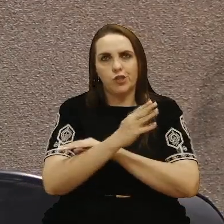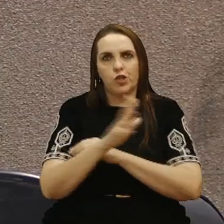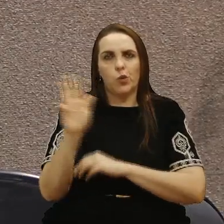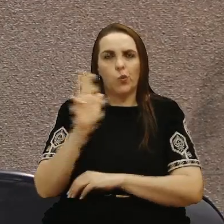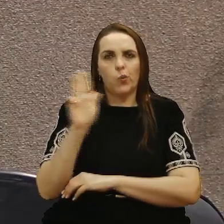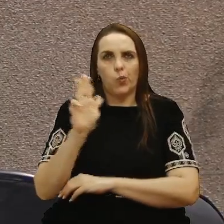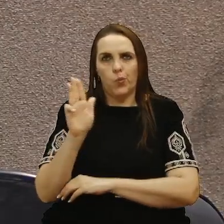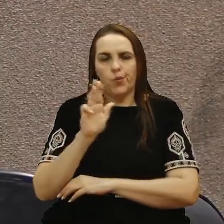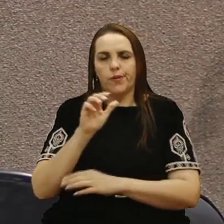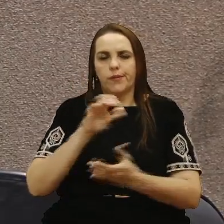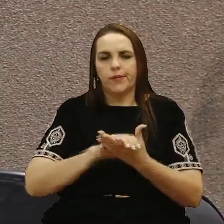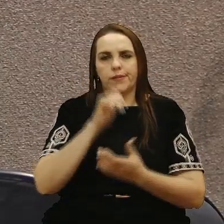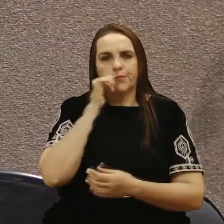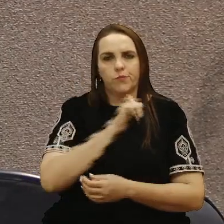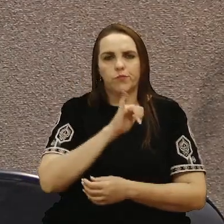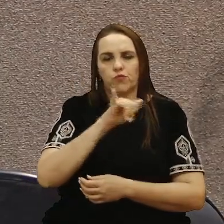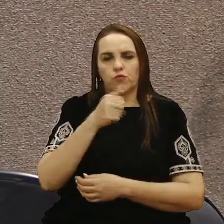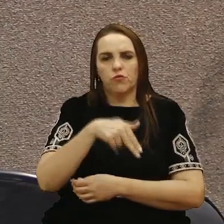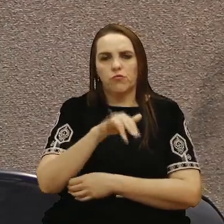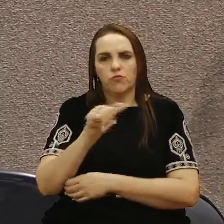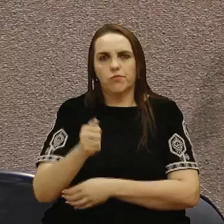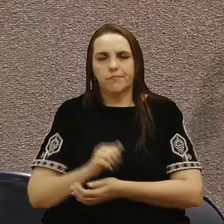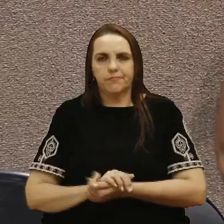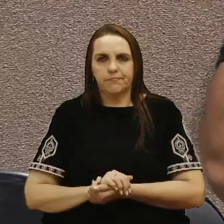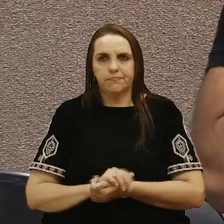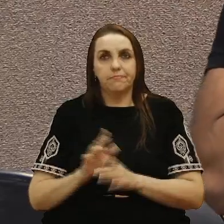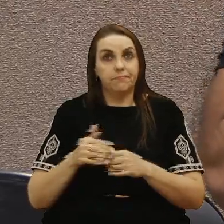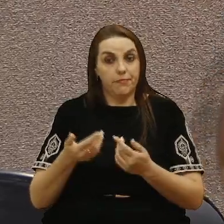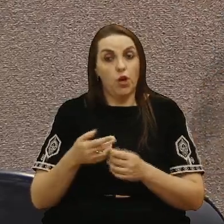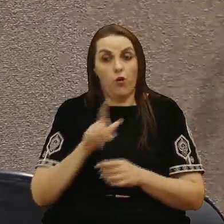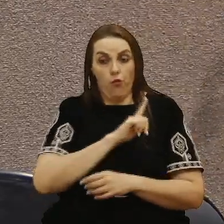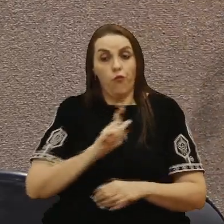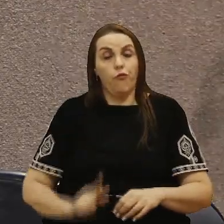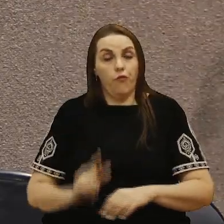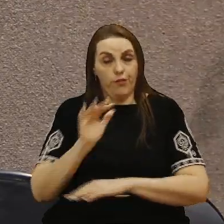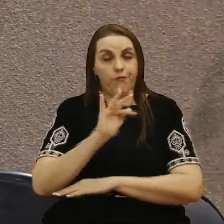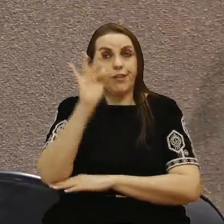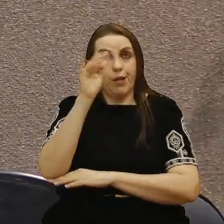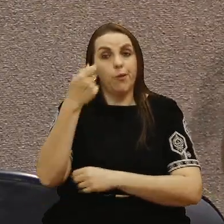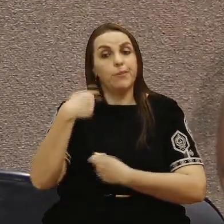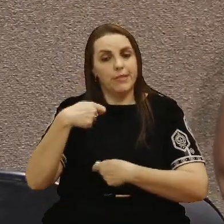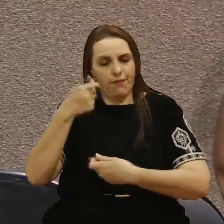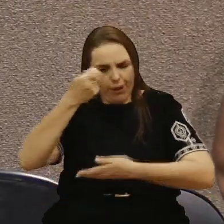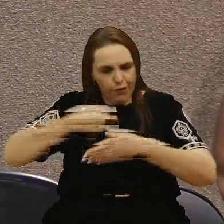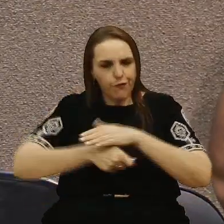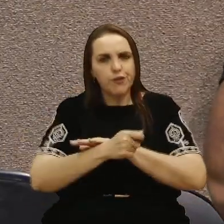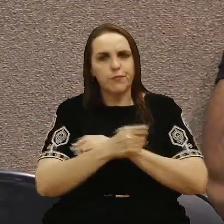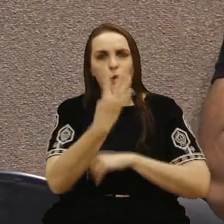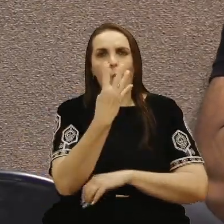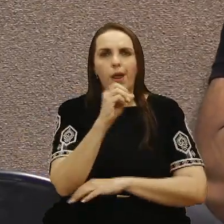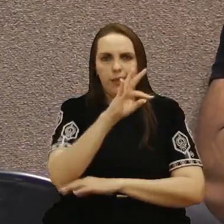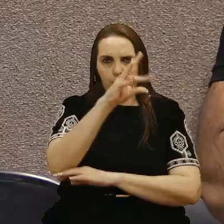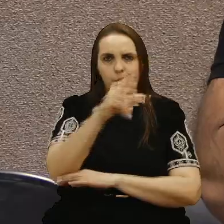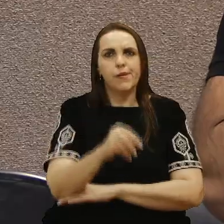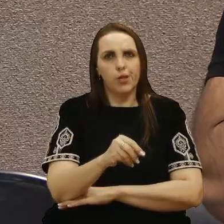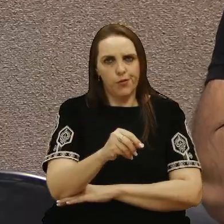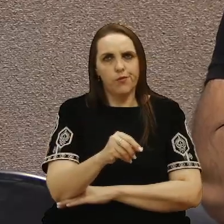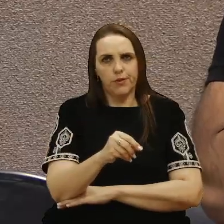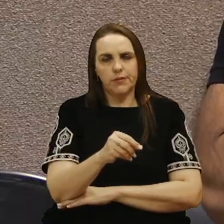Lula e Janja. Ao invés do governo federal investir 40 milhões